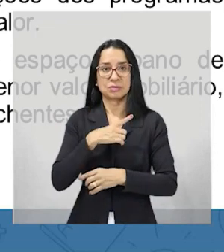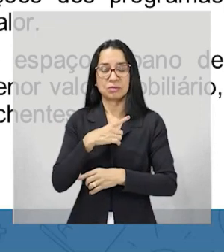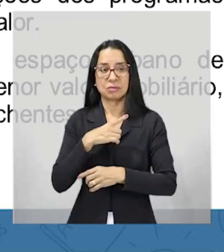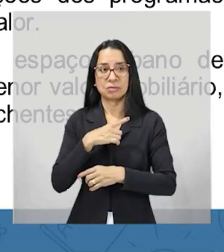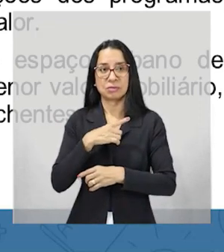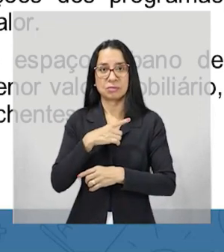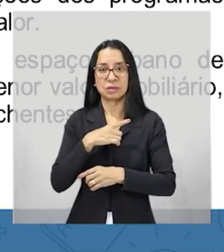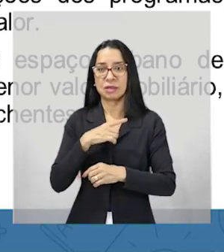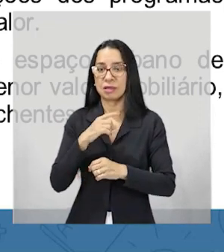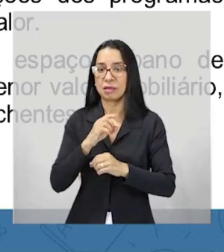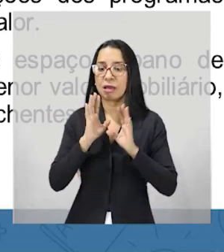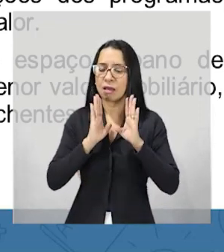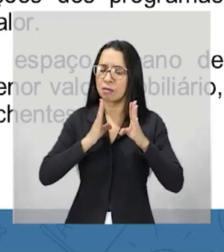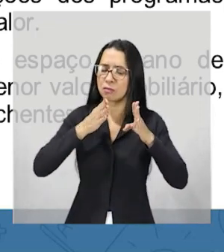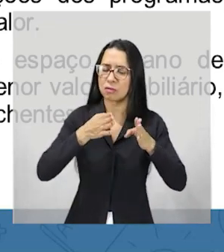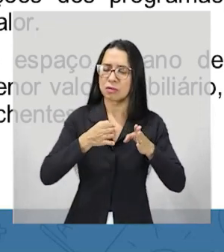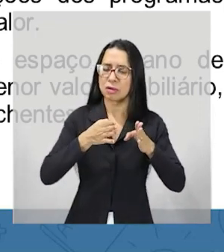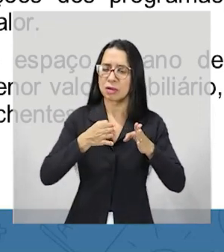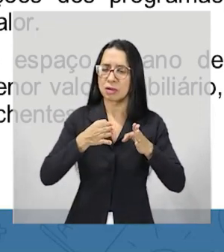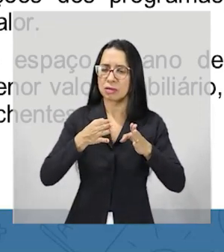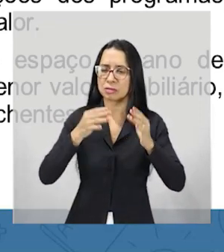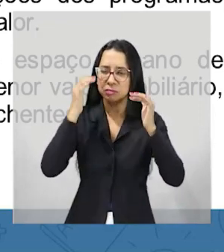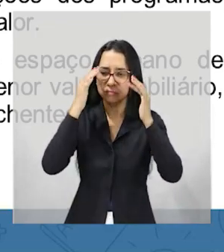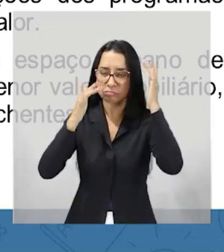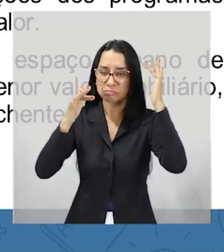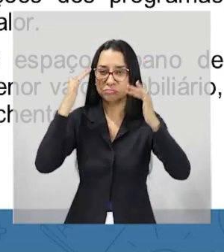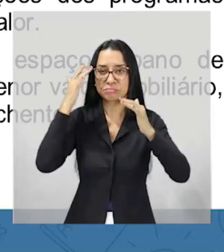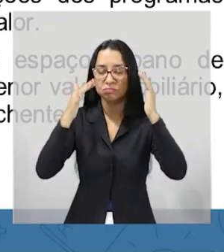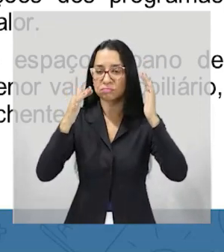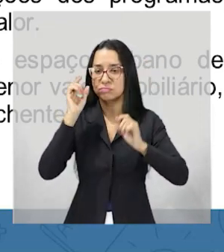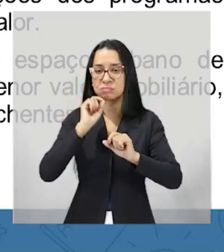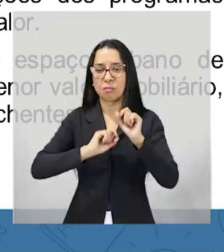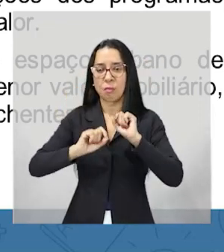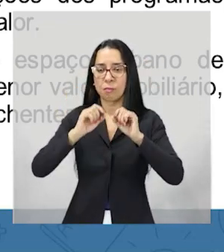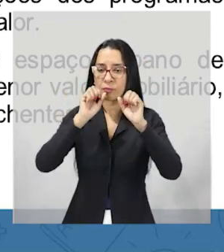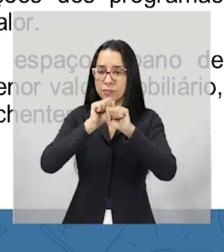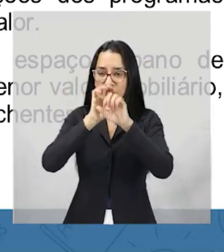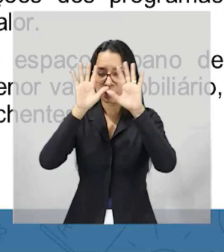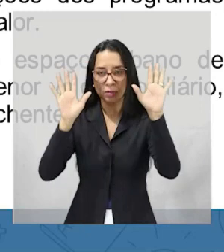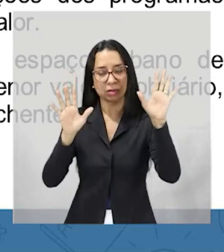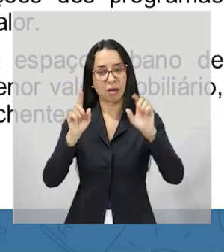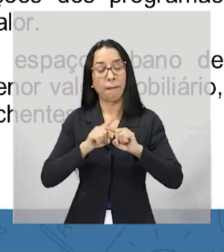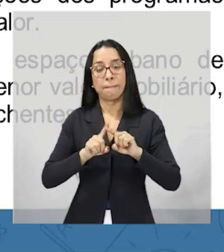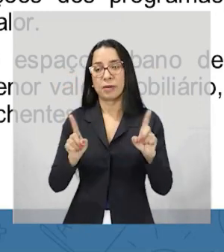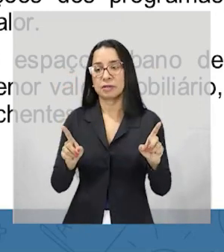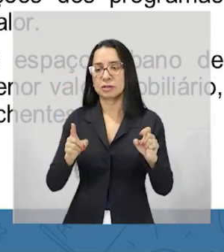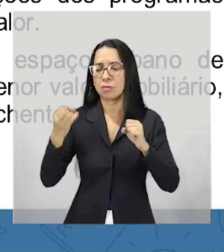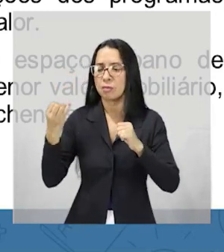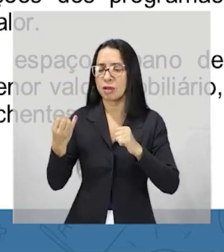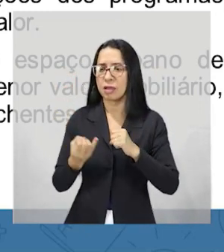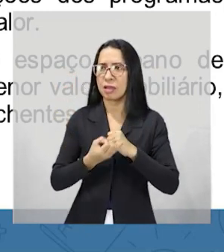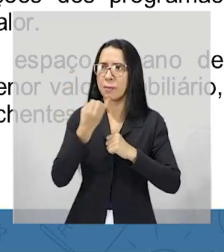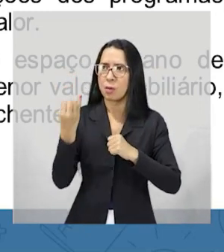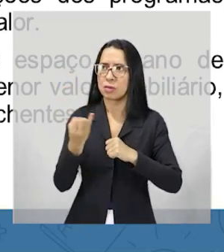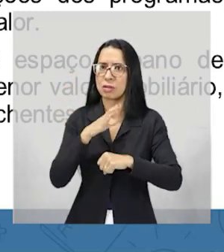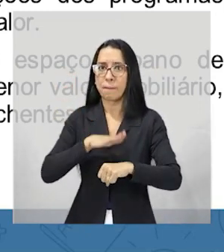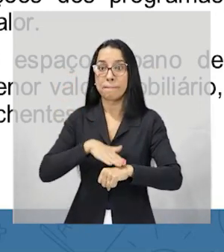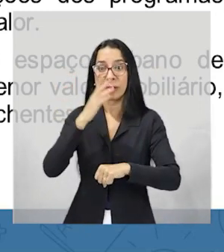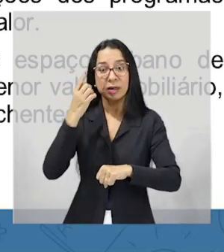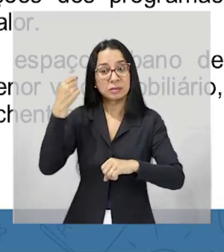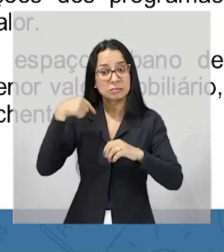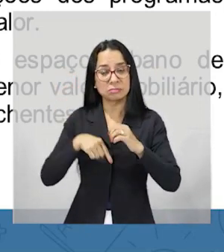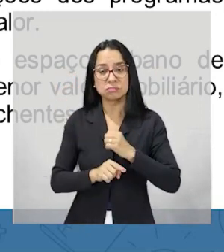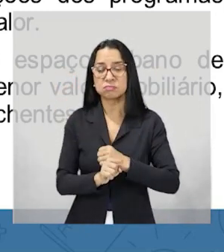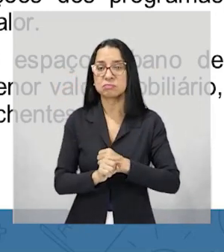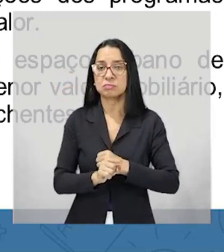te balizar, só vai ali te dar uma ideia sobre a temática, mas ele não é fundamental para que tu resolva de fato a